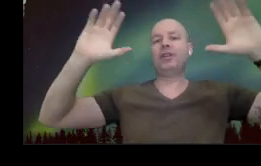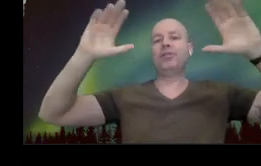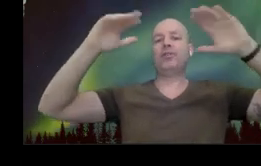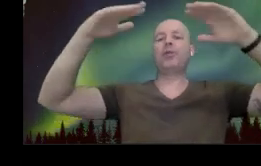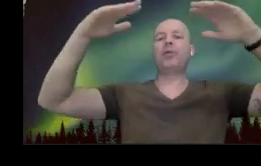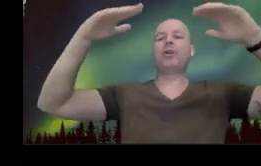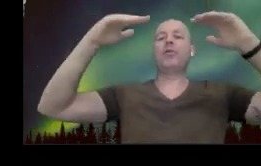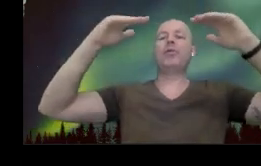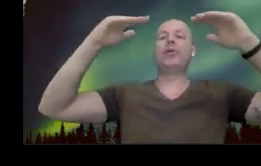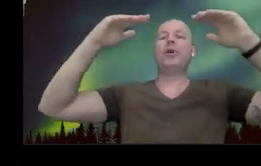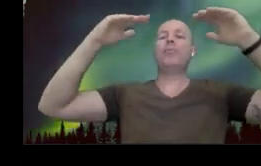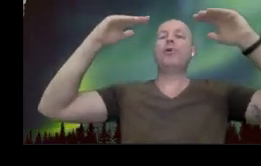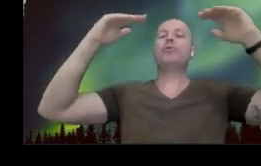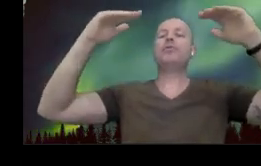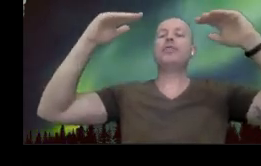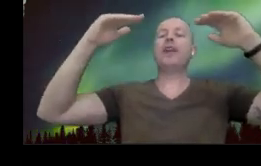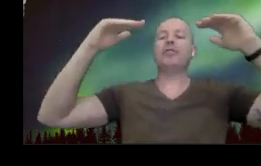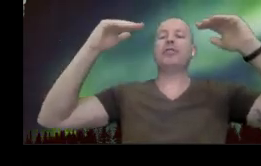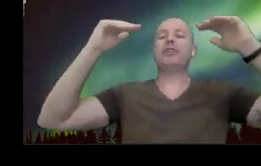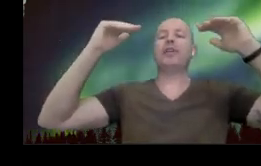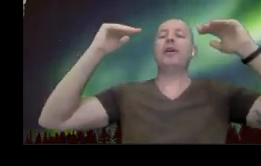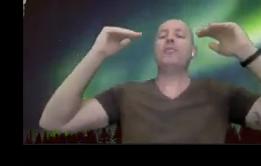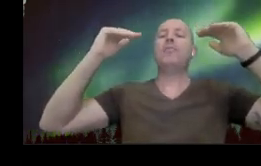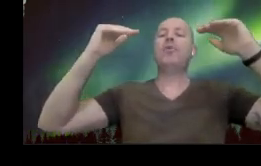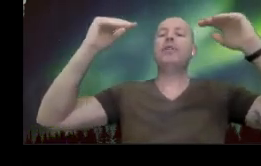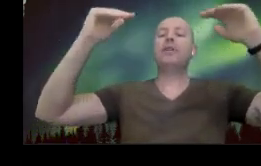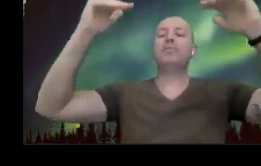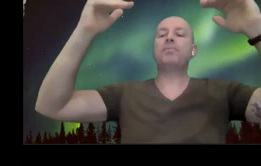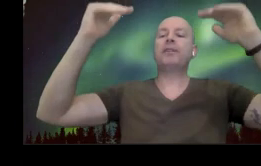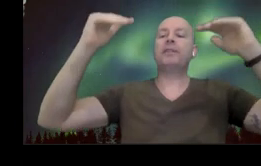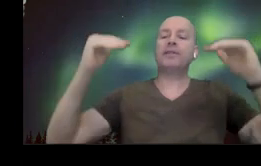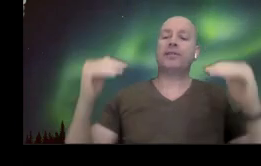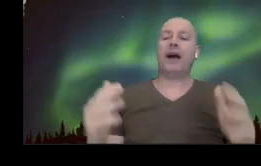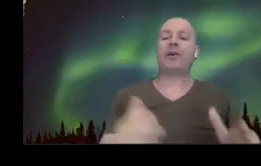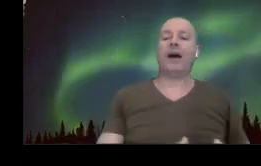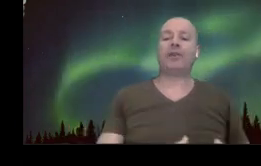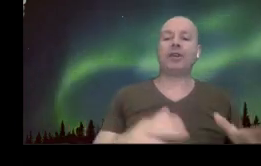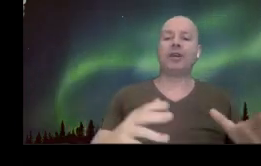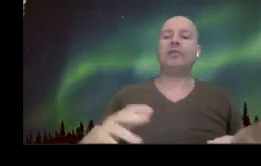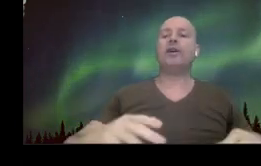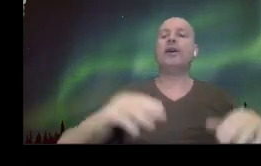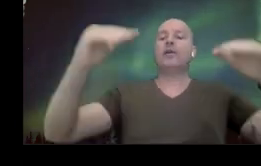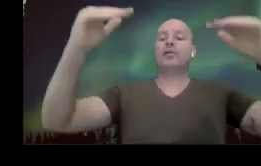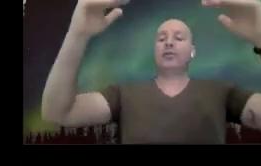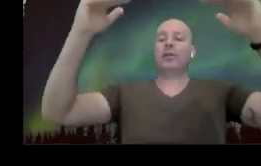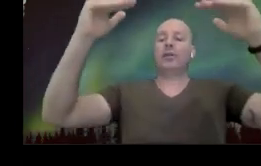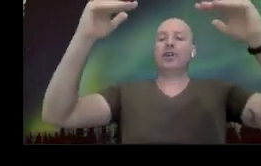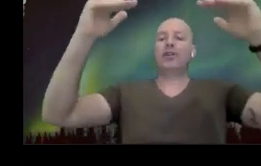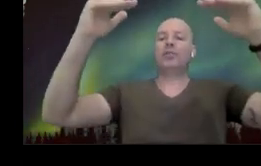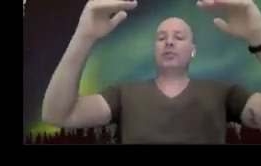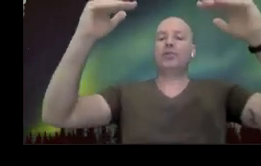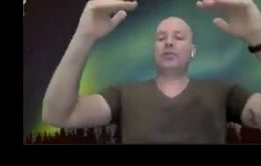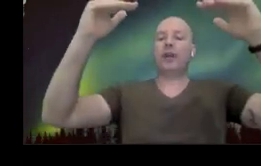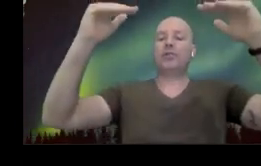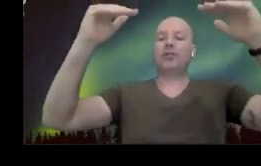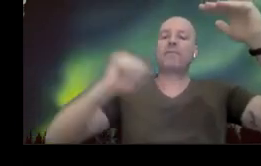pensar, de início vamos colocar como produtividade. Você tem muitas plantas aquáticas